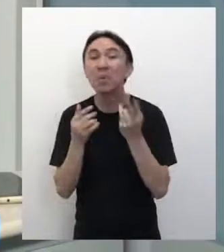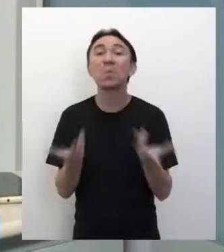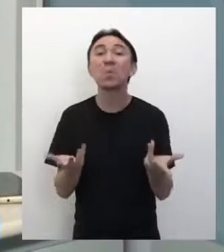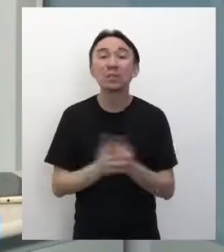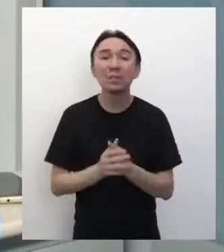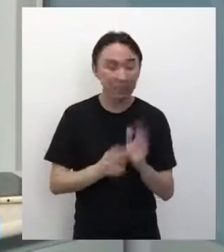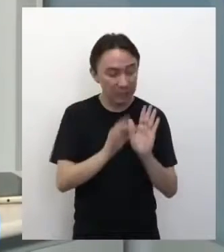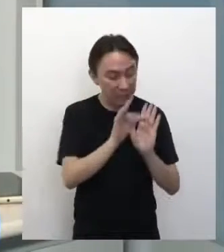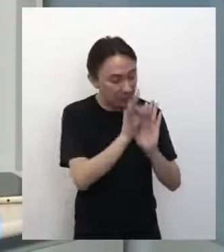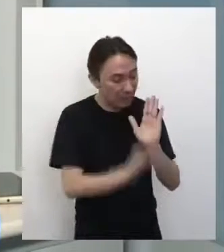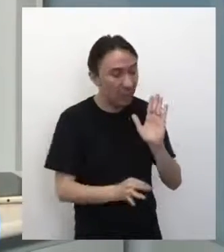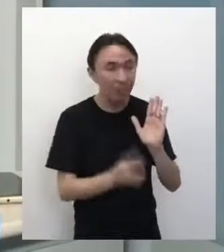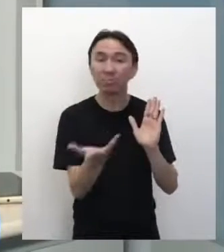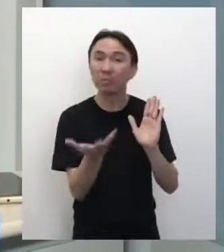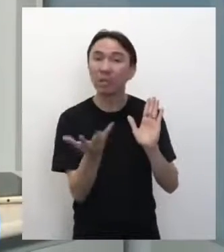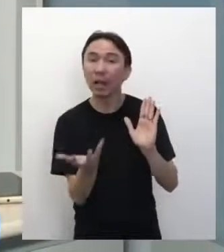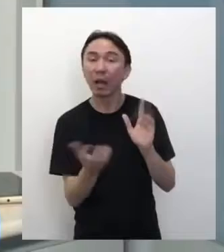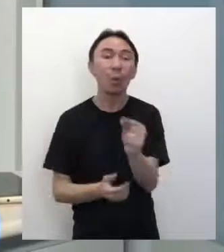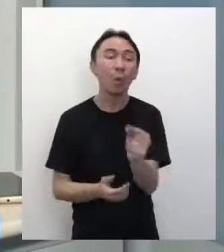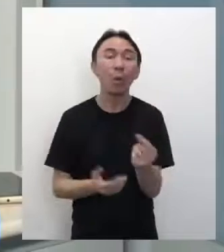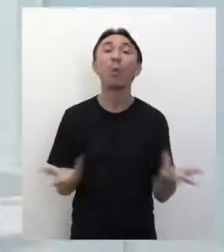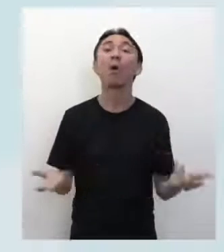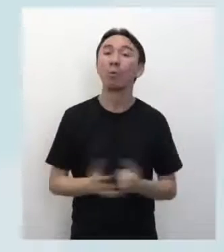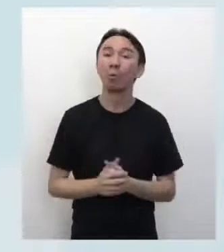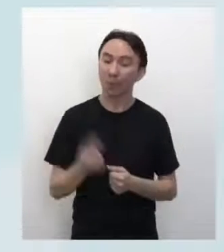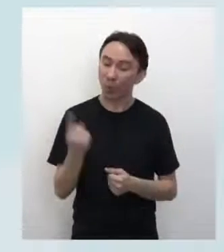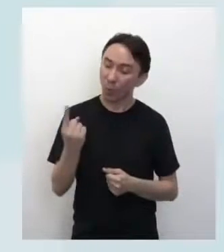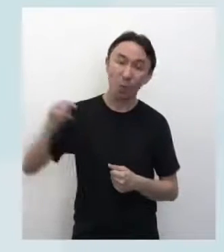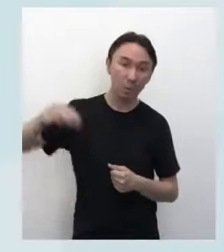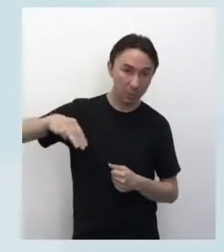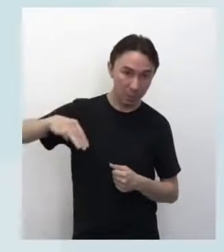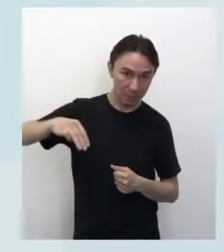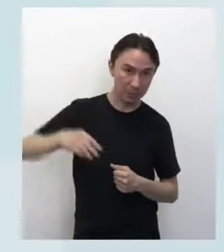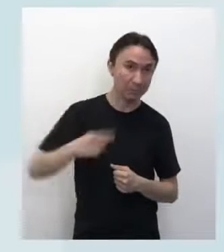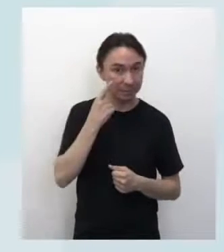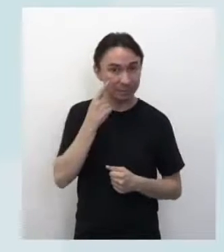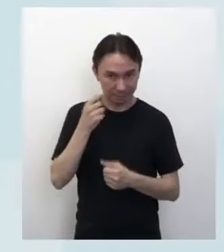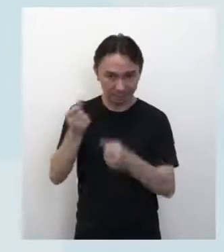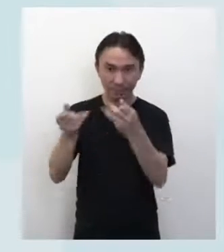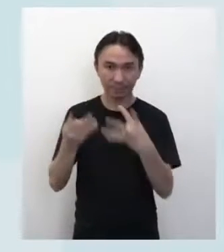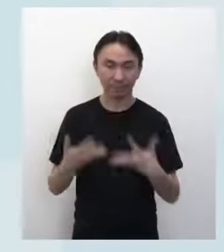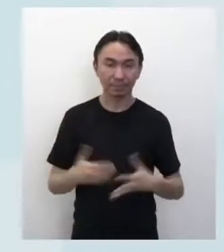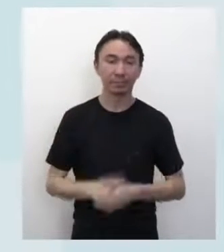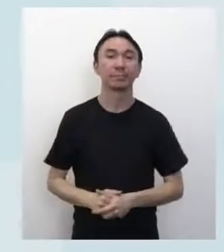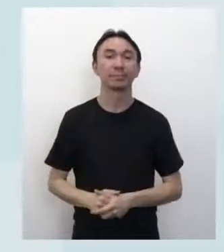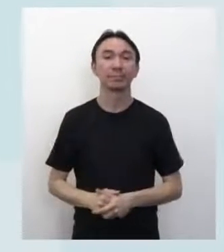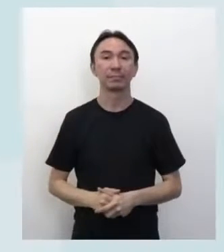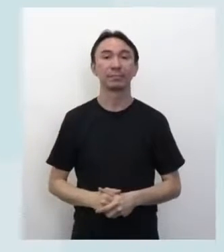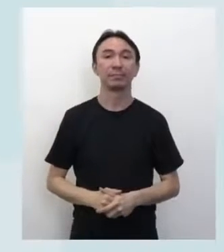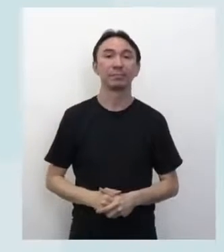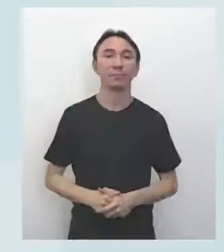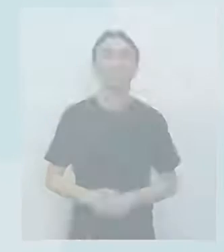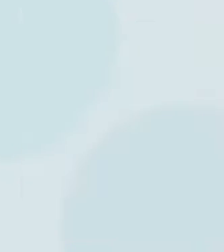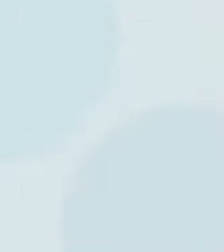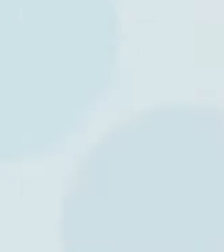assim, que tipo de cartaz será que sairia nisso aí? 1 minuto para vocês contarem aqui para mim e para o professor Anderson.